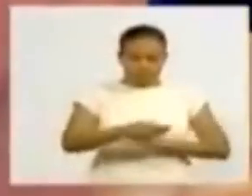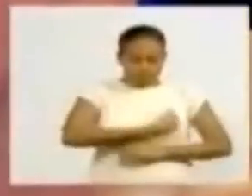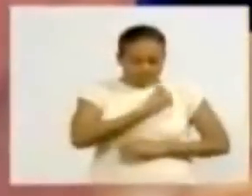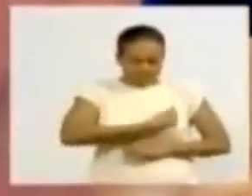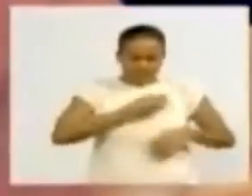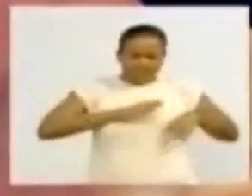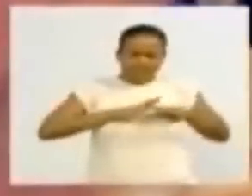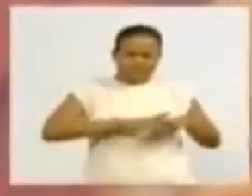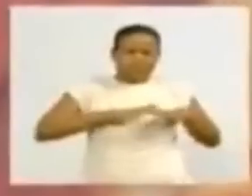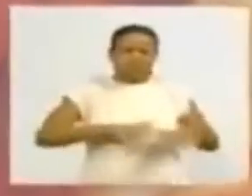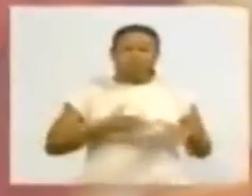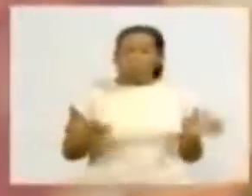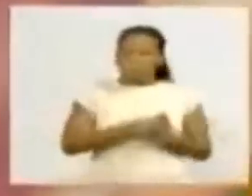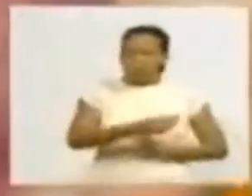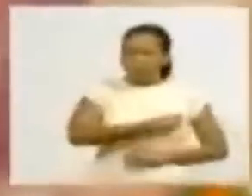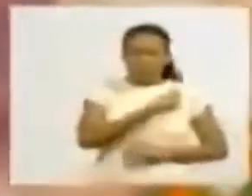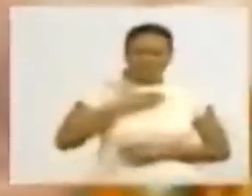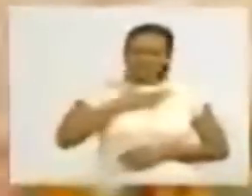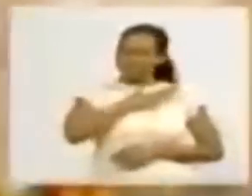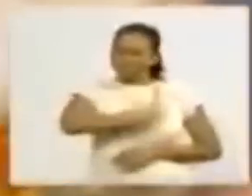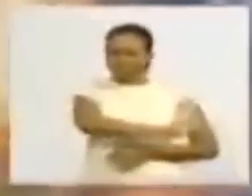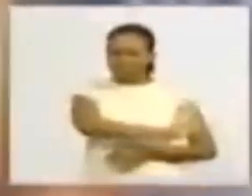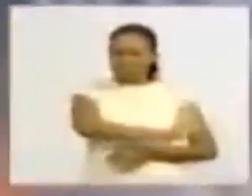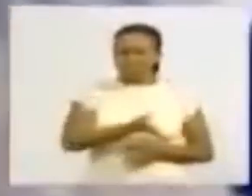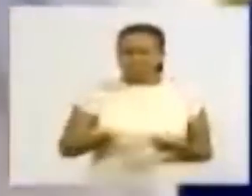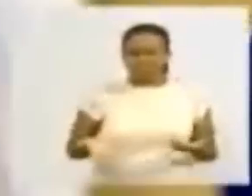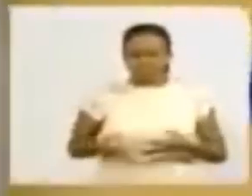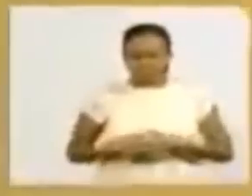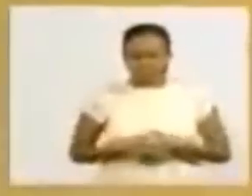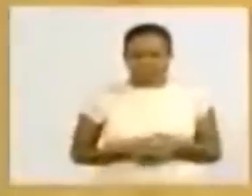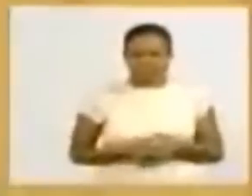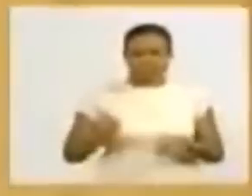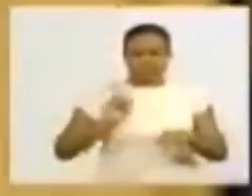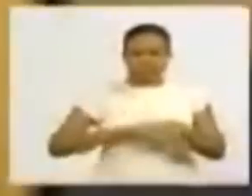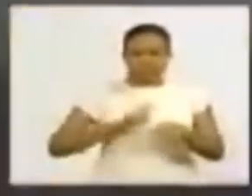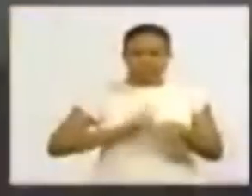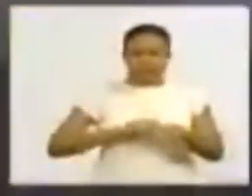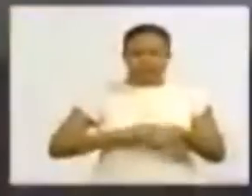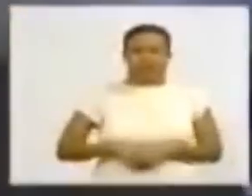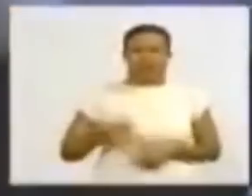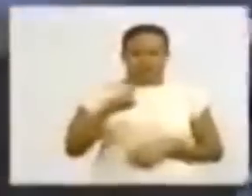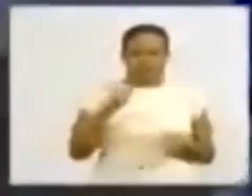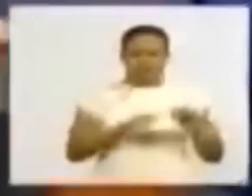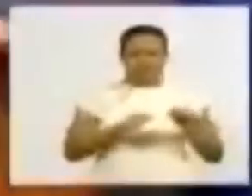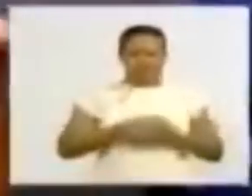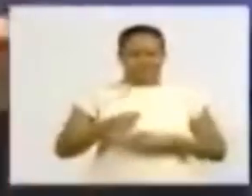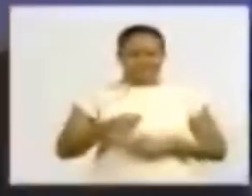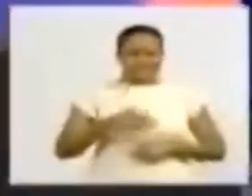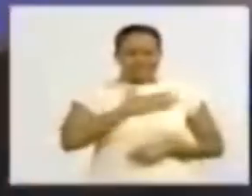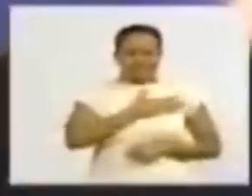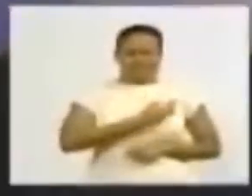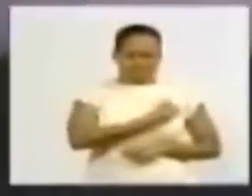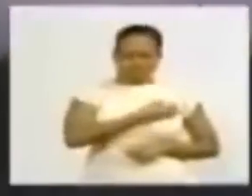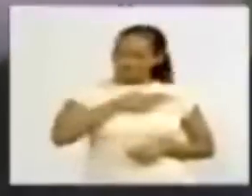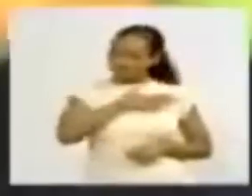dentro de você essa repulsa por você. E no momento em que você criou essa repulsa